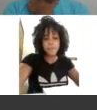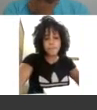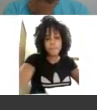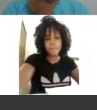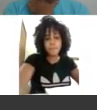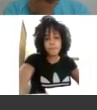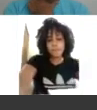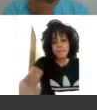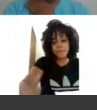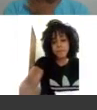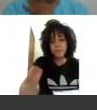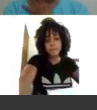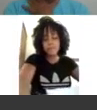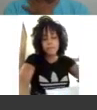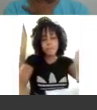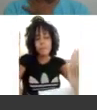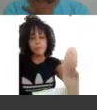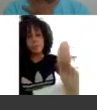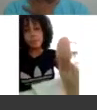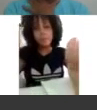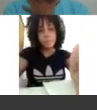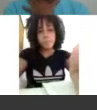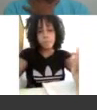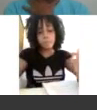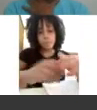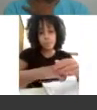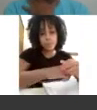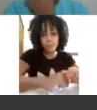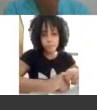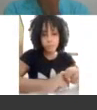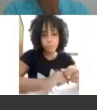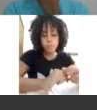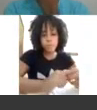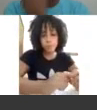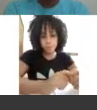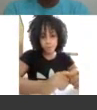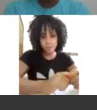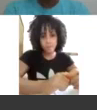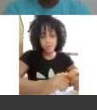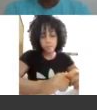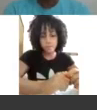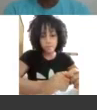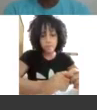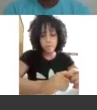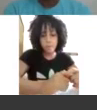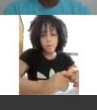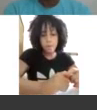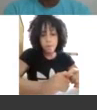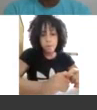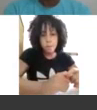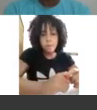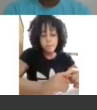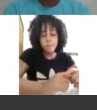que participaram hoje aqui, as equipes do subprojeto, que mesmo aquelas pessoas que não estão nas apresentações, a gente sabe que são